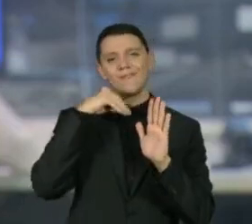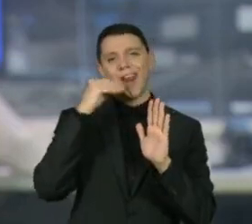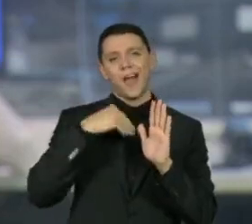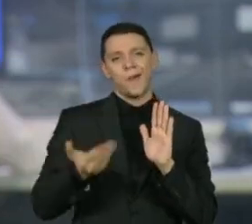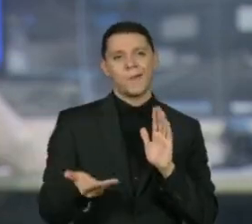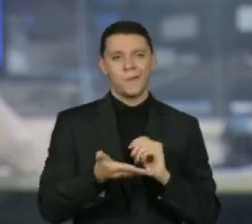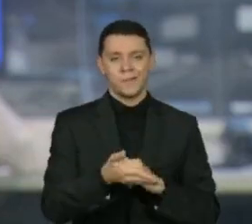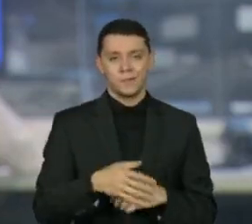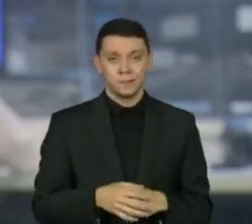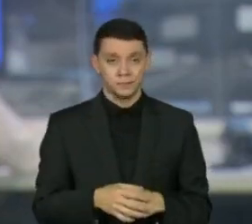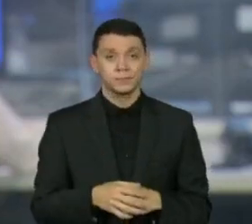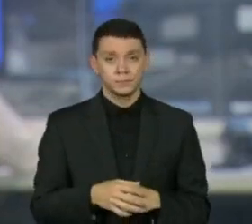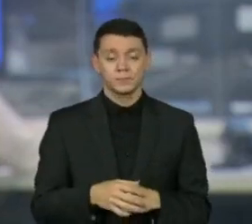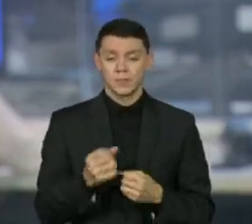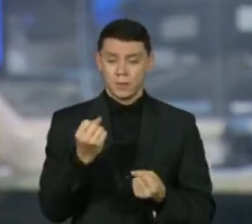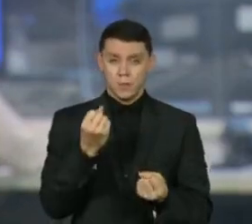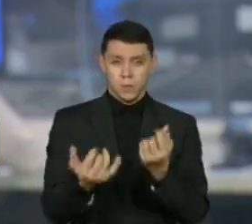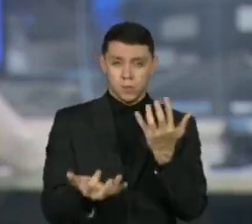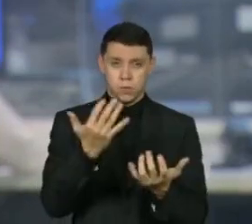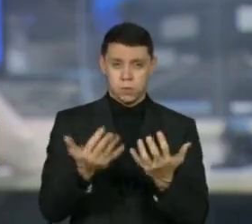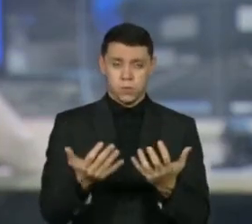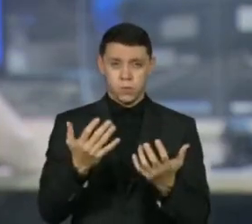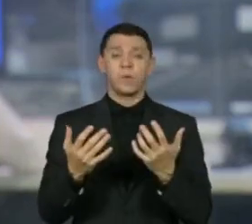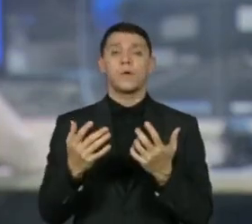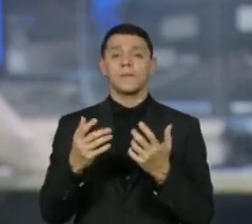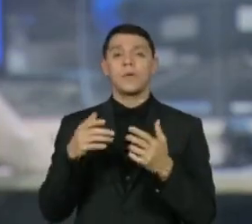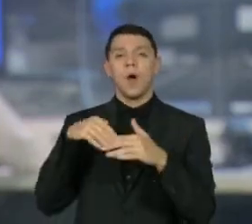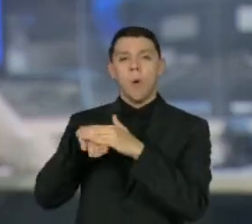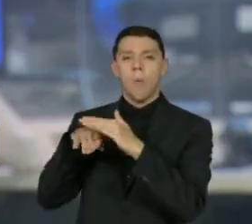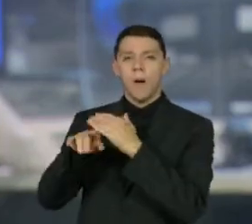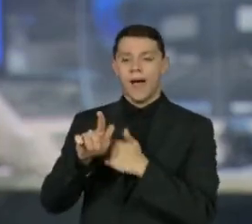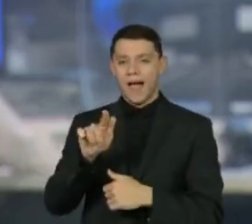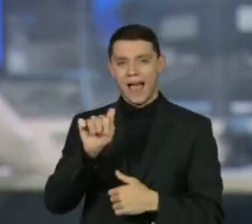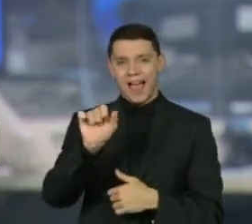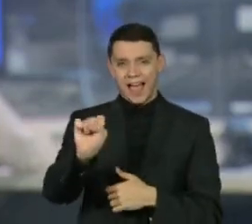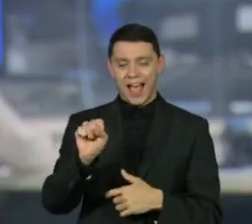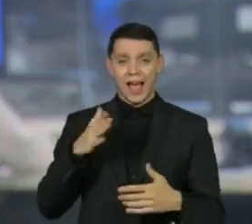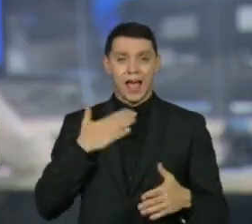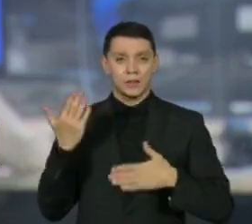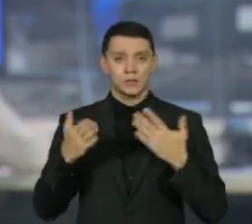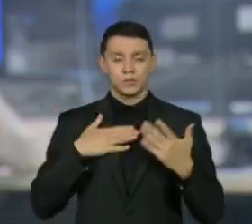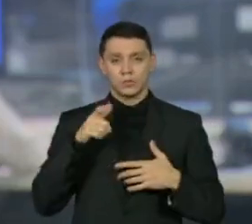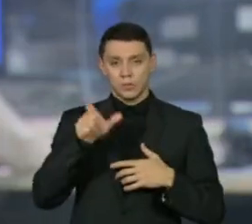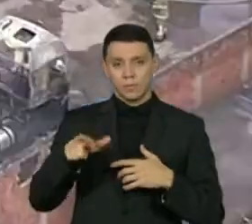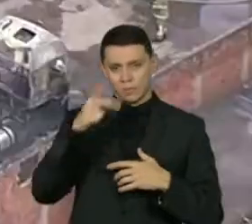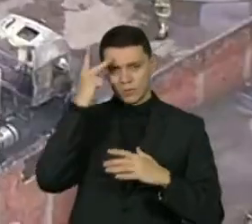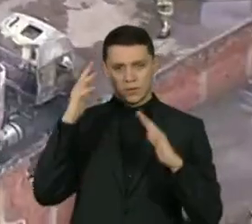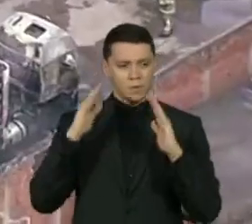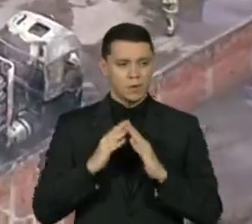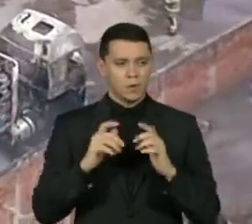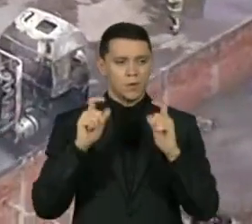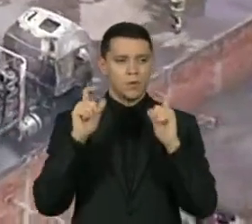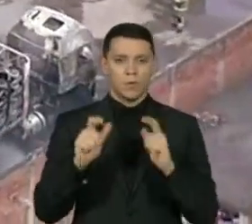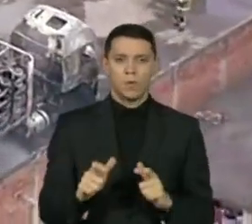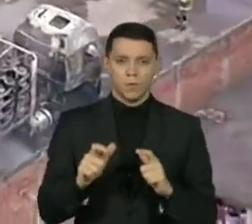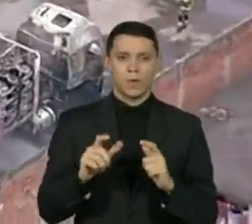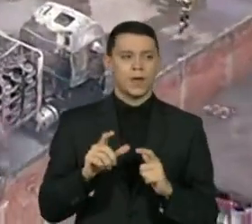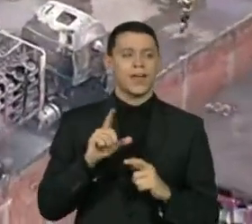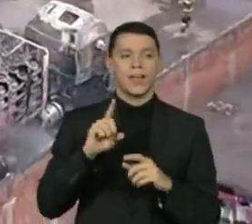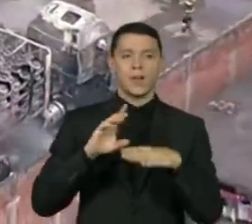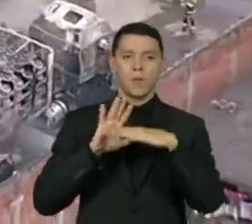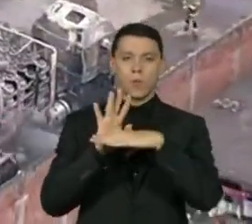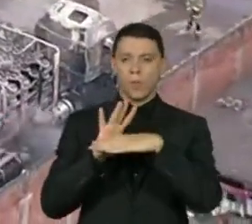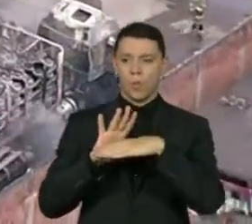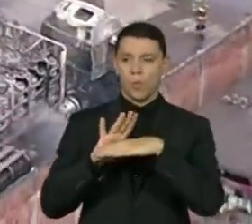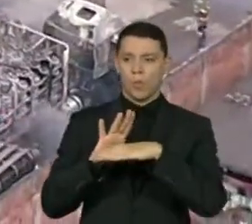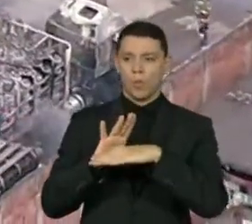é um incêndio em um depósito de gás assustou moradores de Duque de Caxias no Rio de Janeiro o depósito